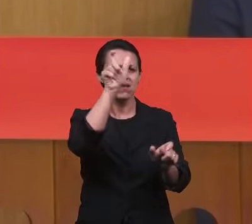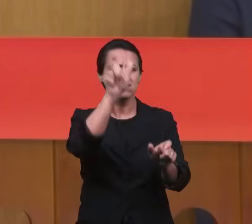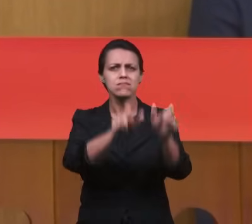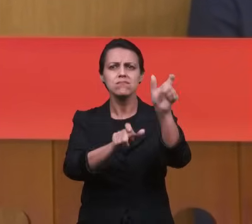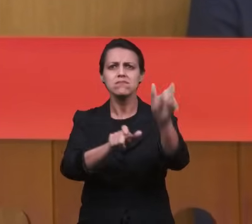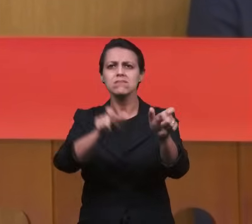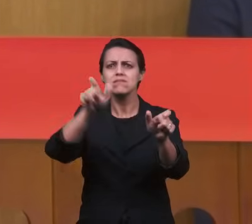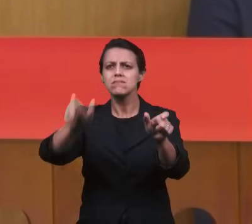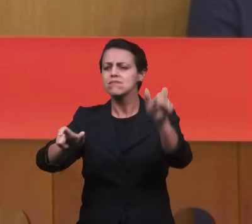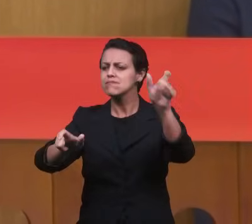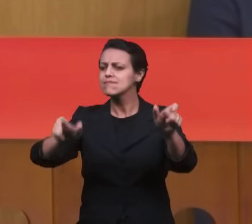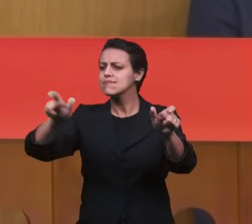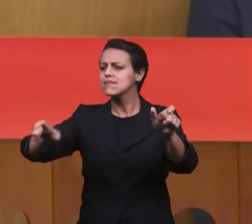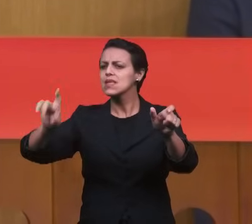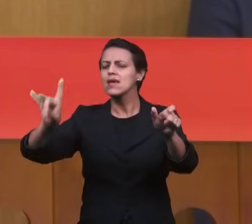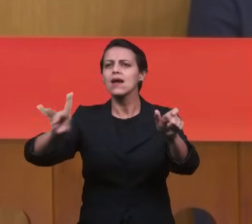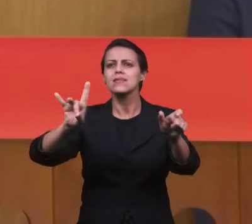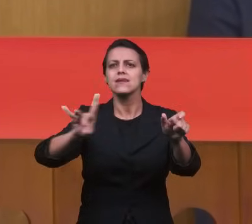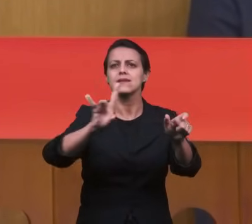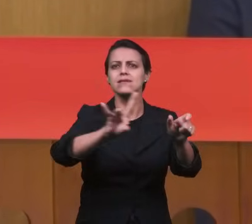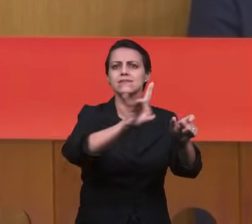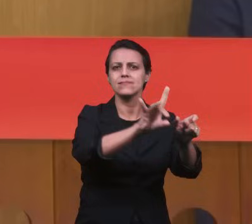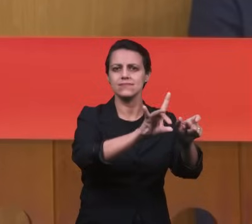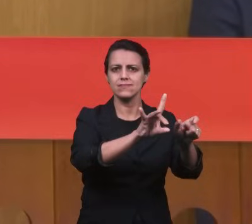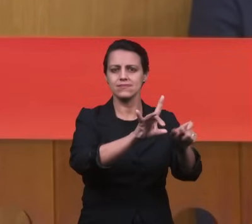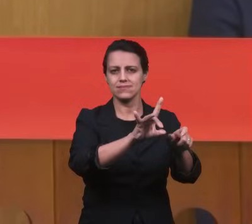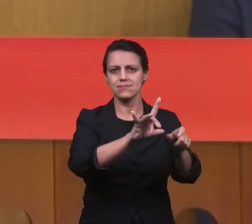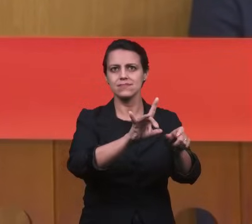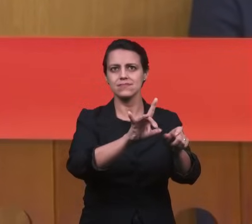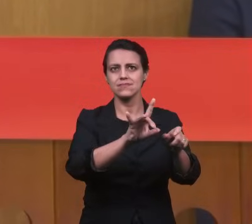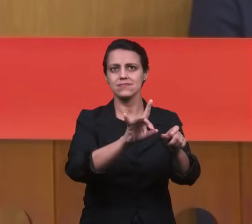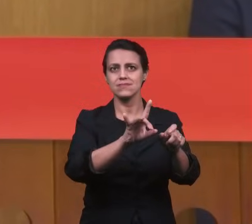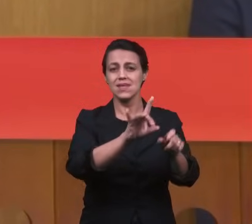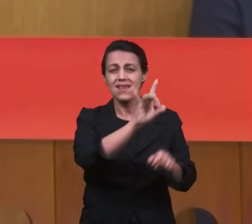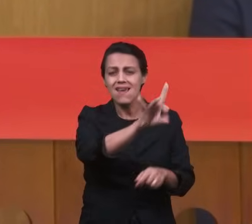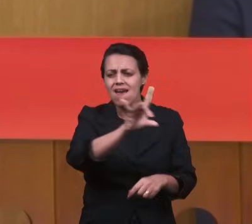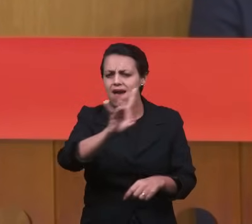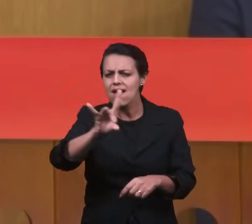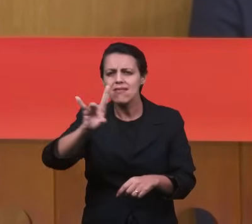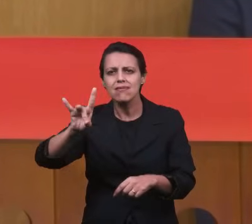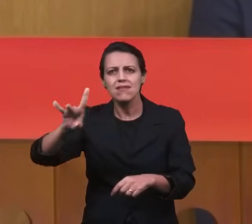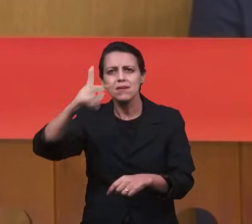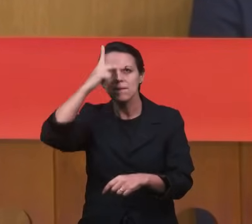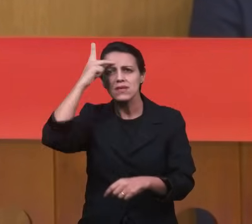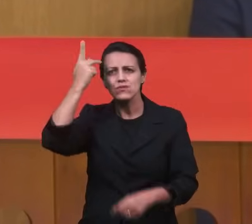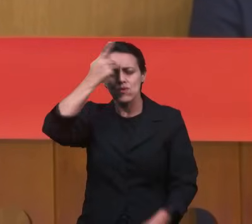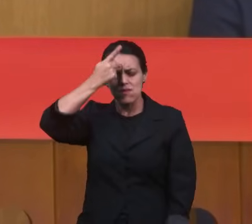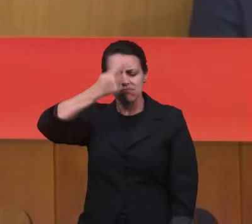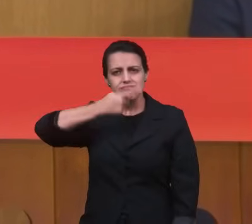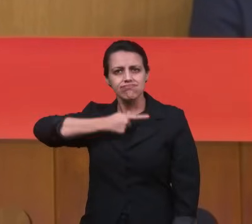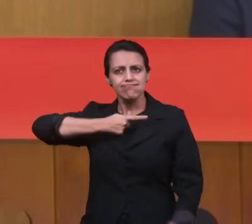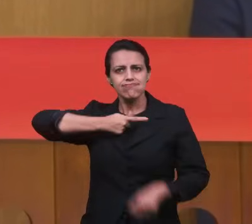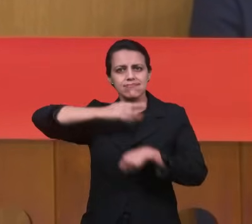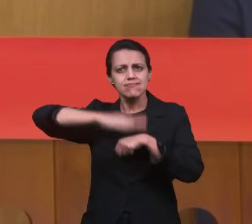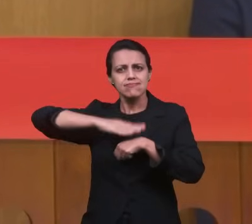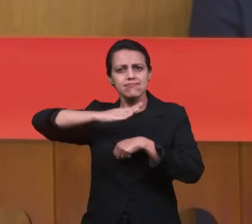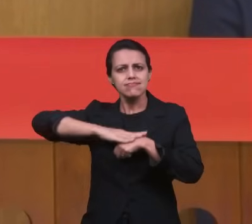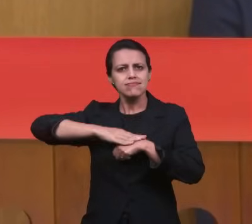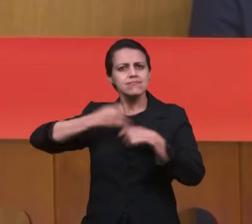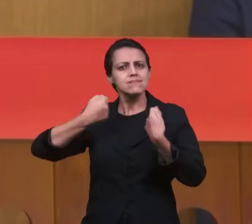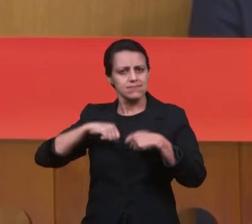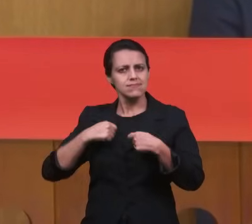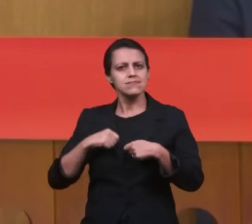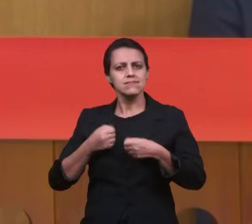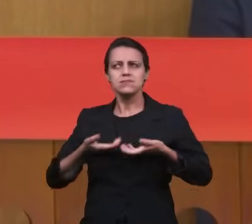é um conjunto. O conjunto é a igreja, é isso que está aqui. Mas cada um dará conta de si mesmo a